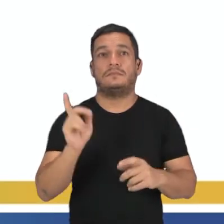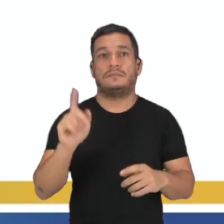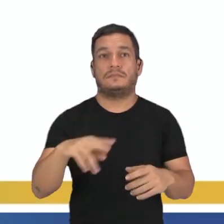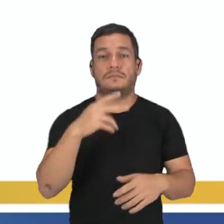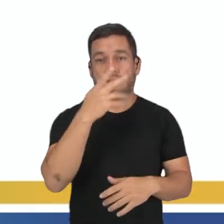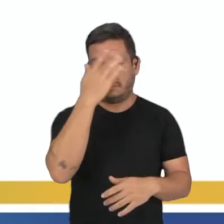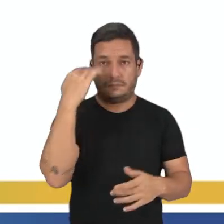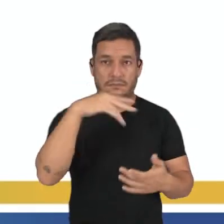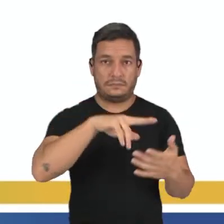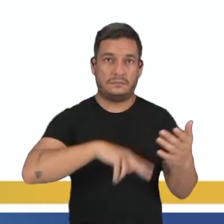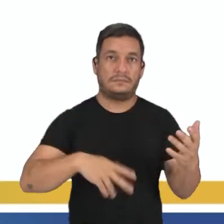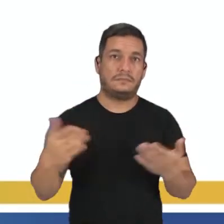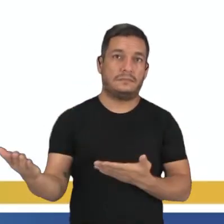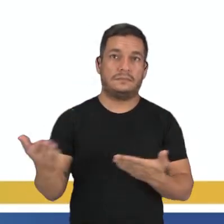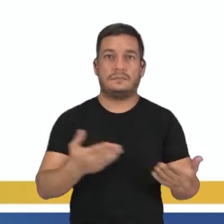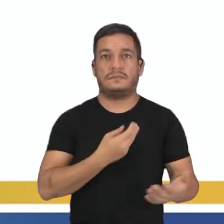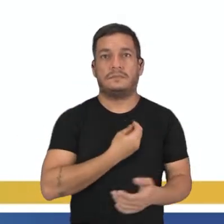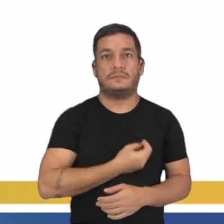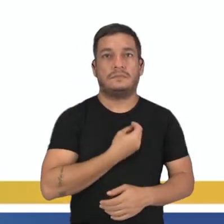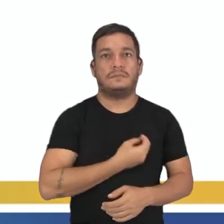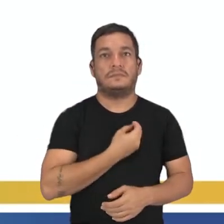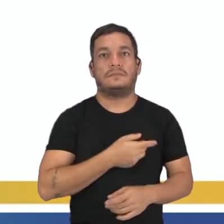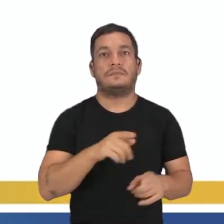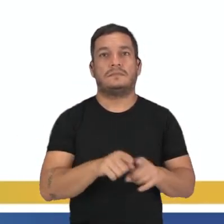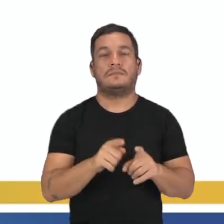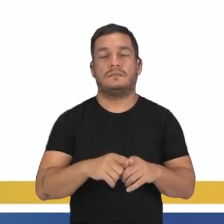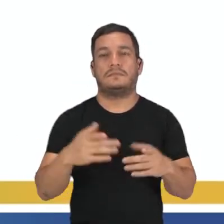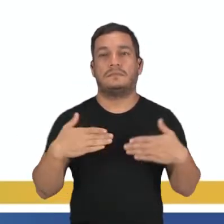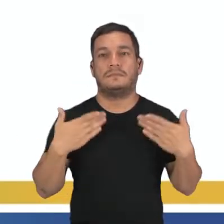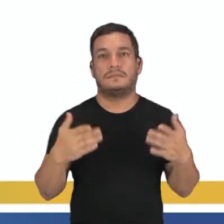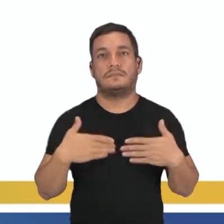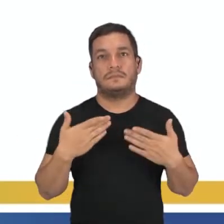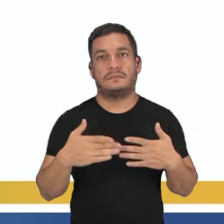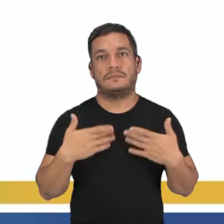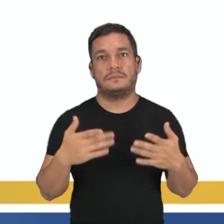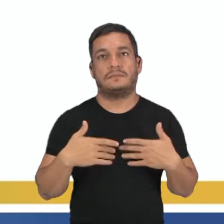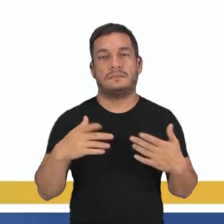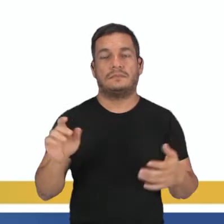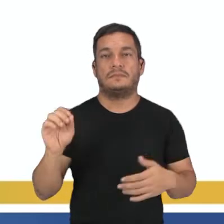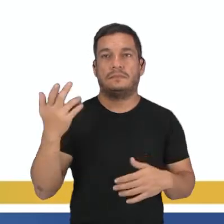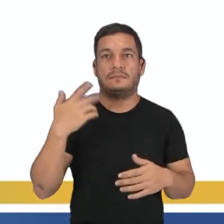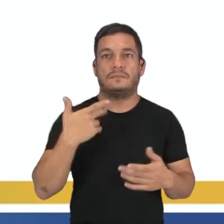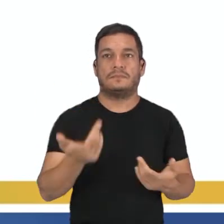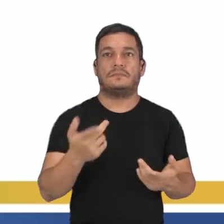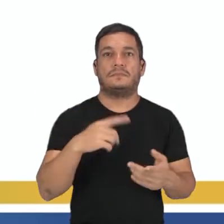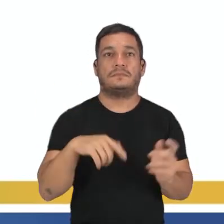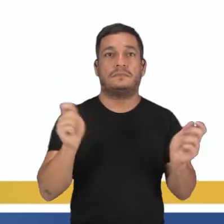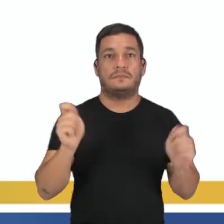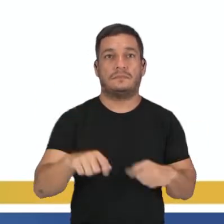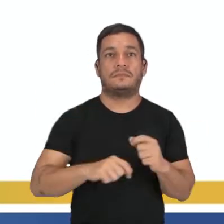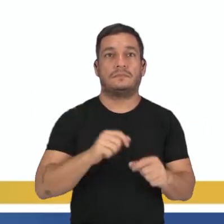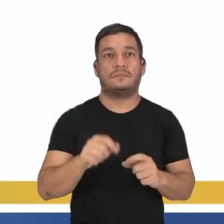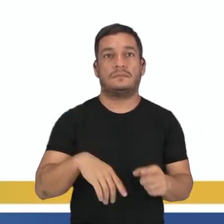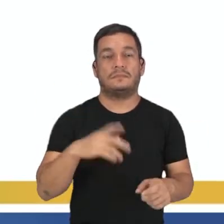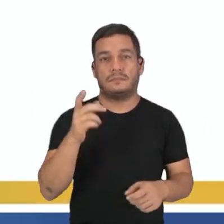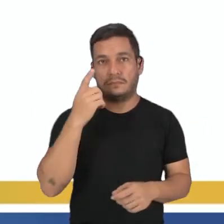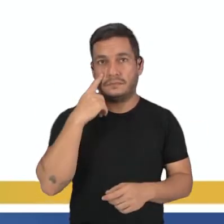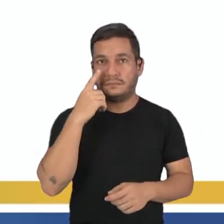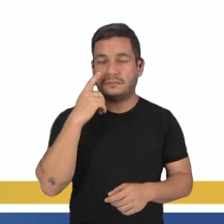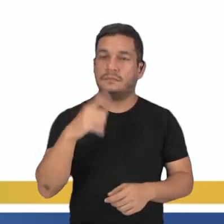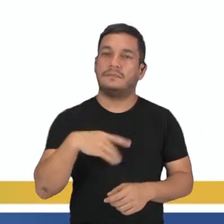qual o leitor é convidado a participar ea a partir com as situações inusitadas que Possivelmente